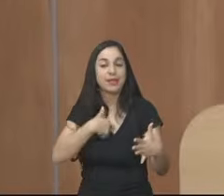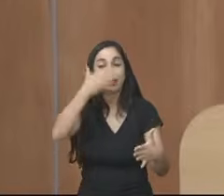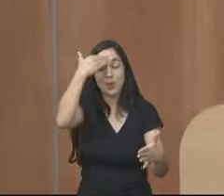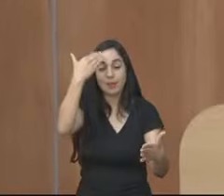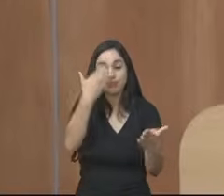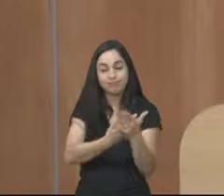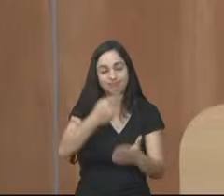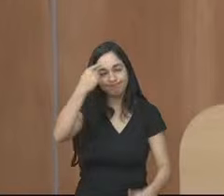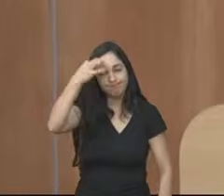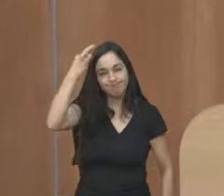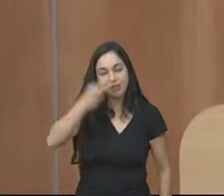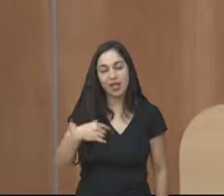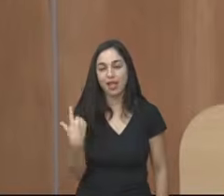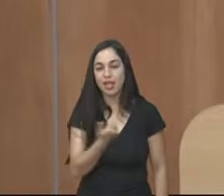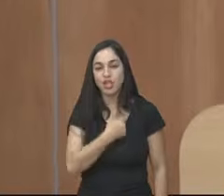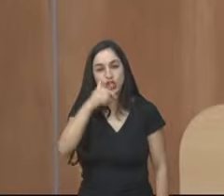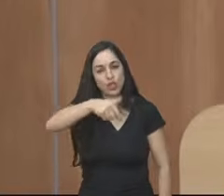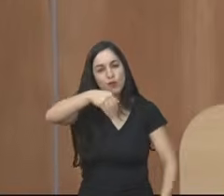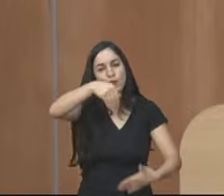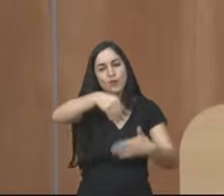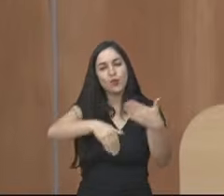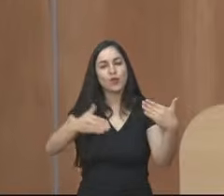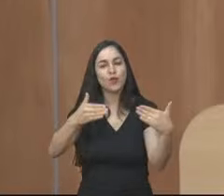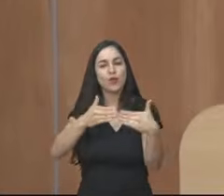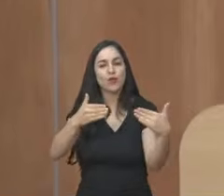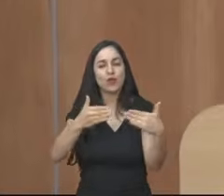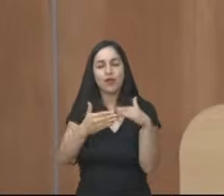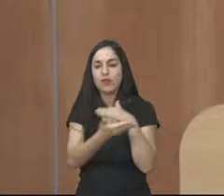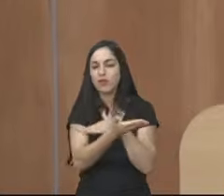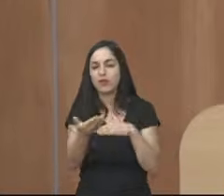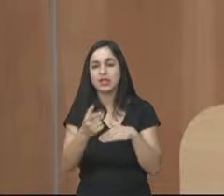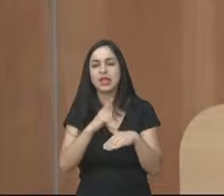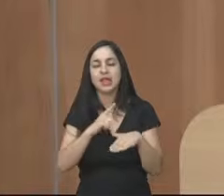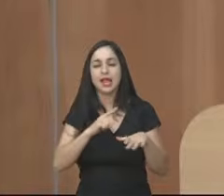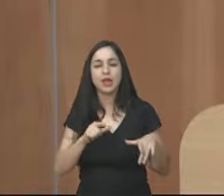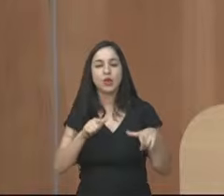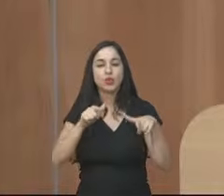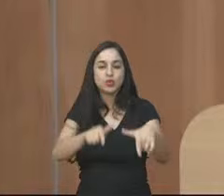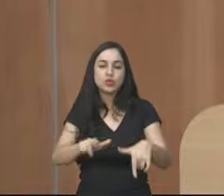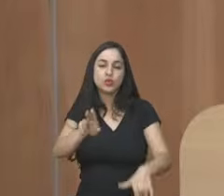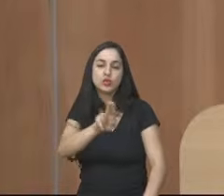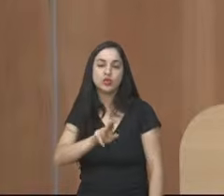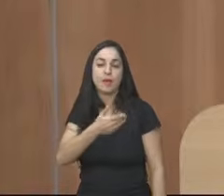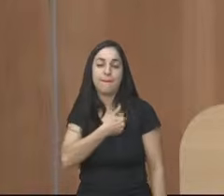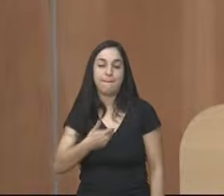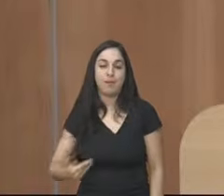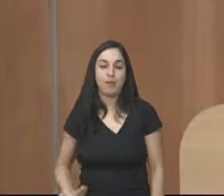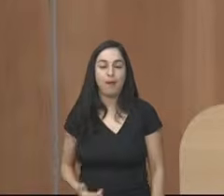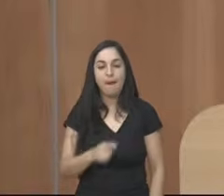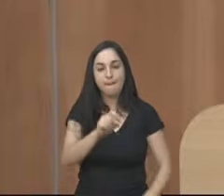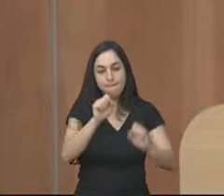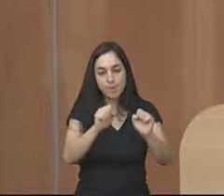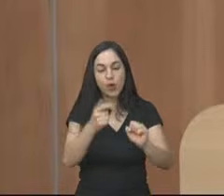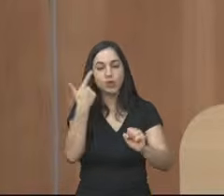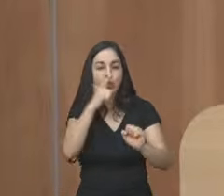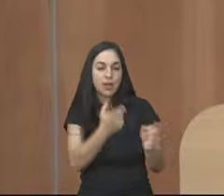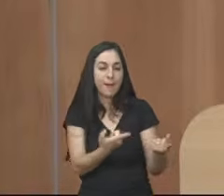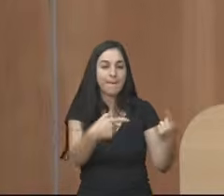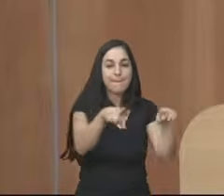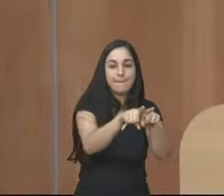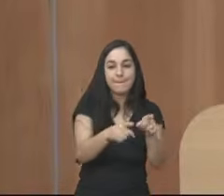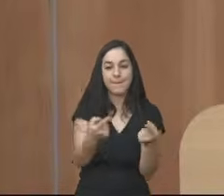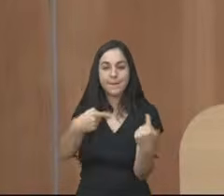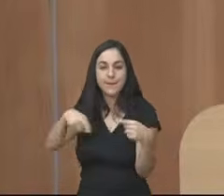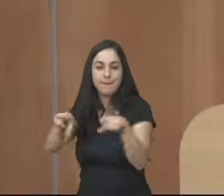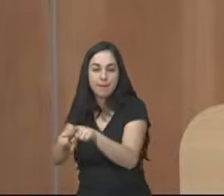que essa casa vai votar favorável para que vocês possam ter esse título de utilidade pública, para que vocês possam ter parceria com o